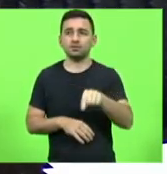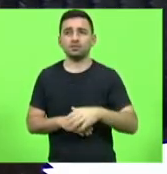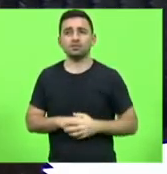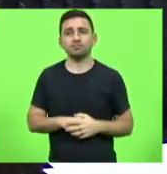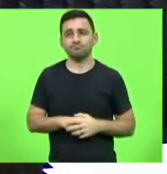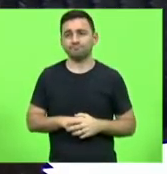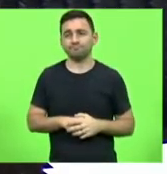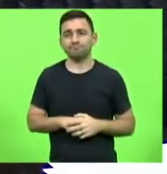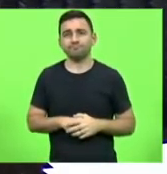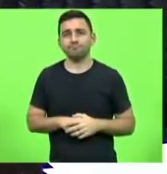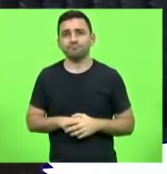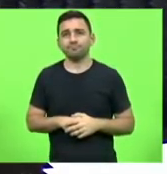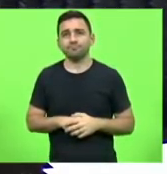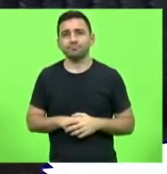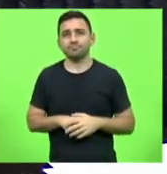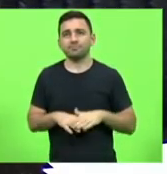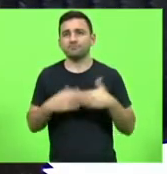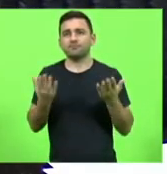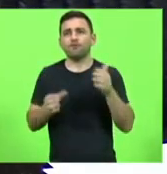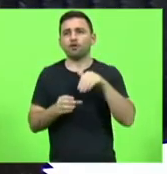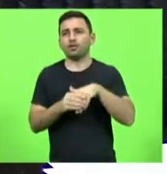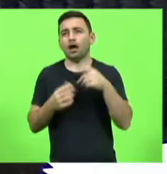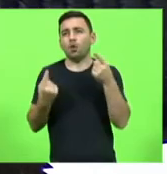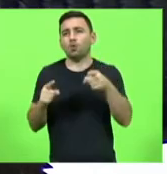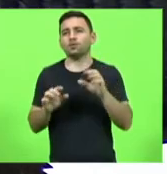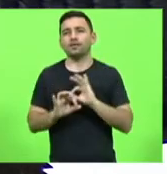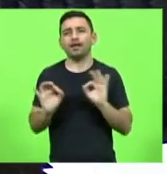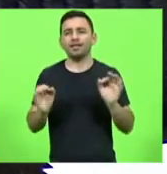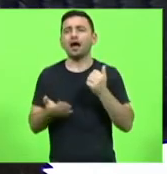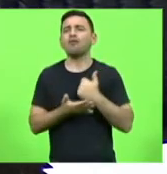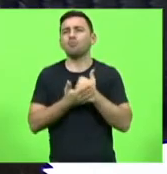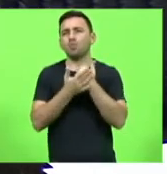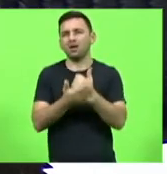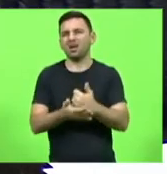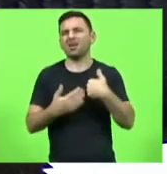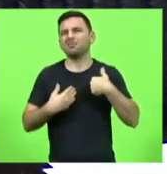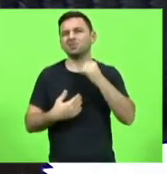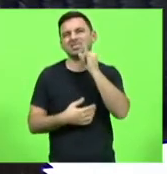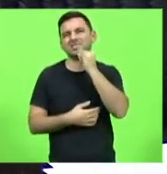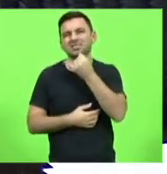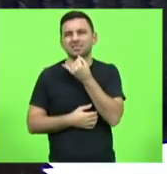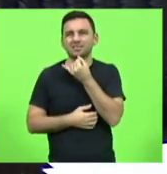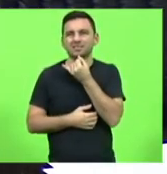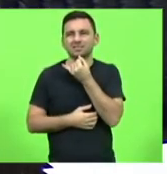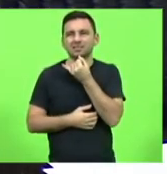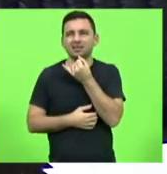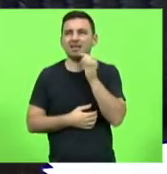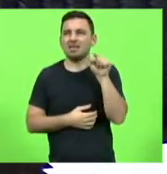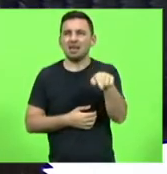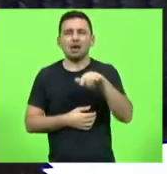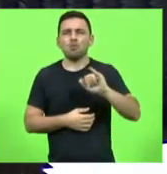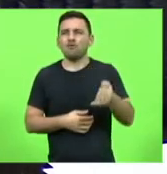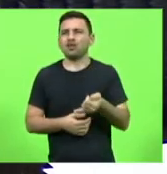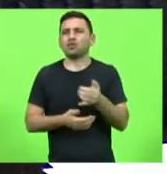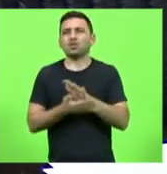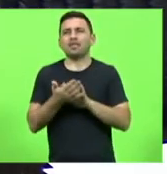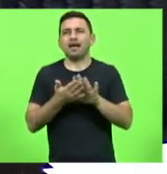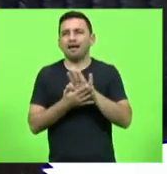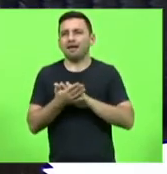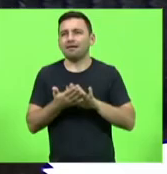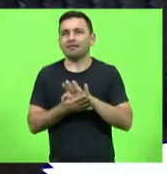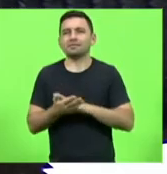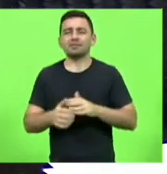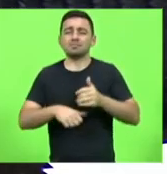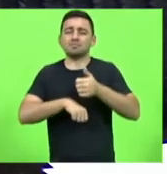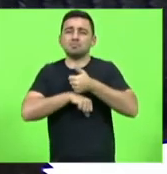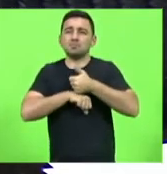produção. Ninguém vai votar contra, nós vamos apoiar, mas eu fico triste. Alguém que não aproveitou a oportunidade que teve, alguém inexperiente